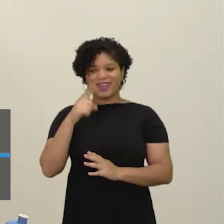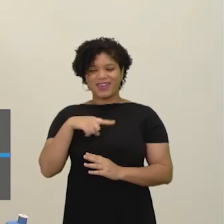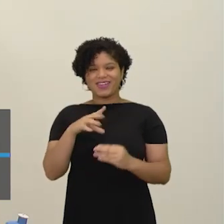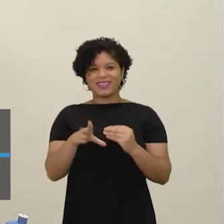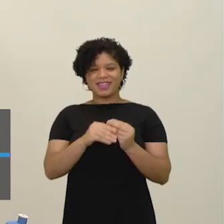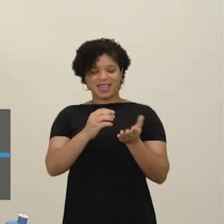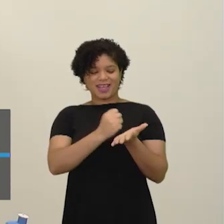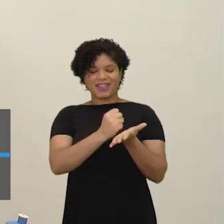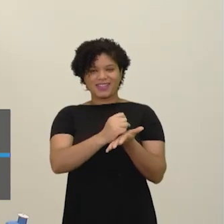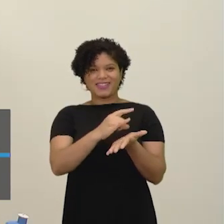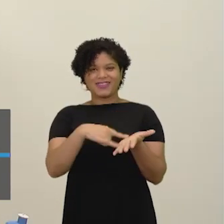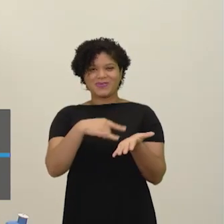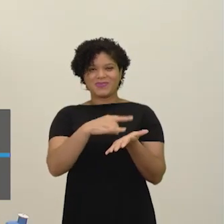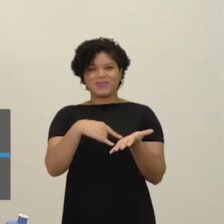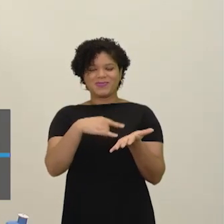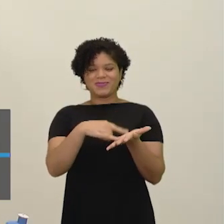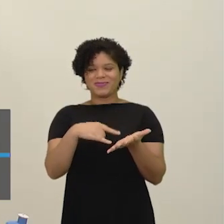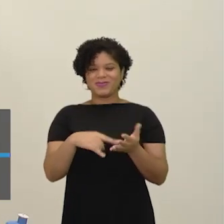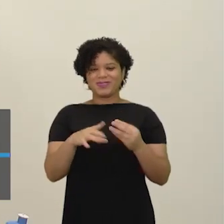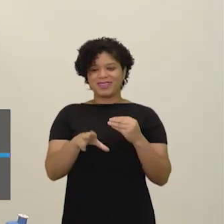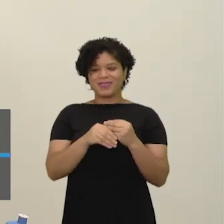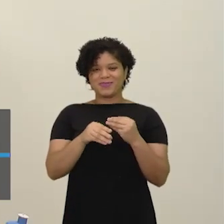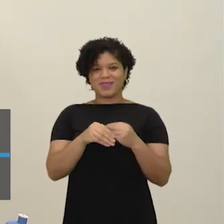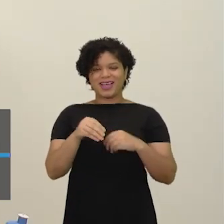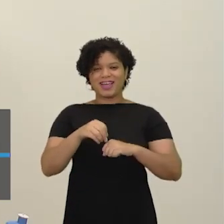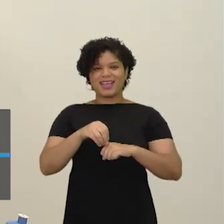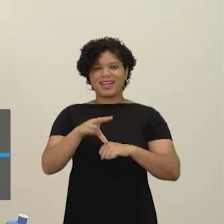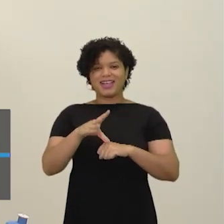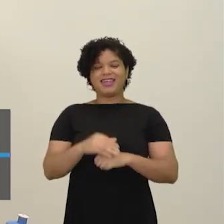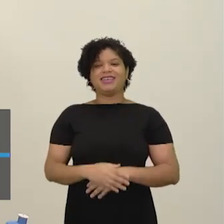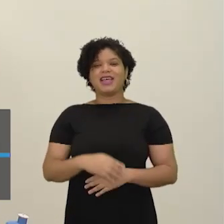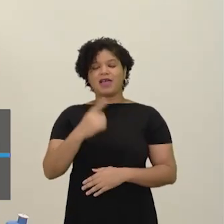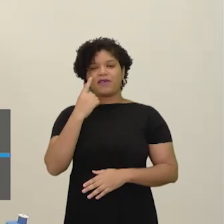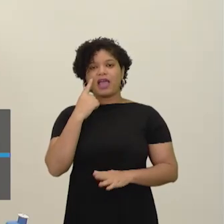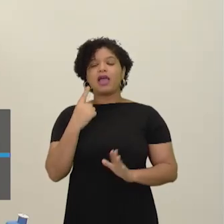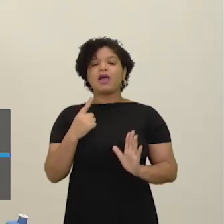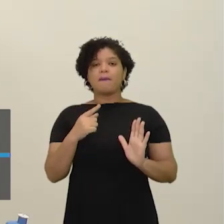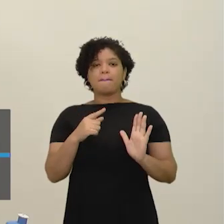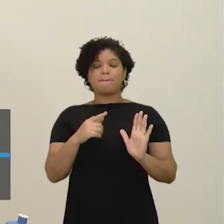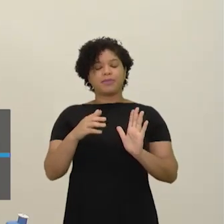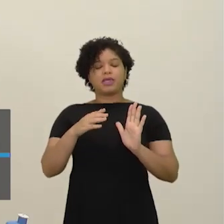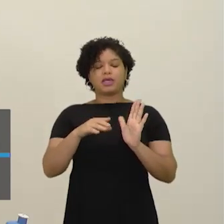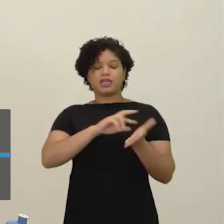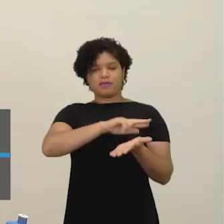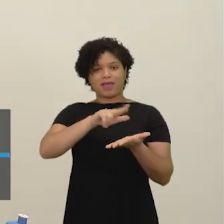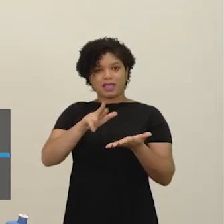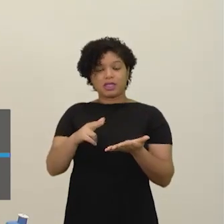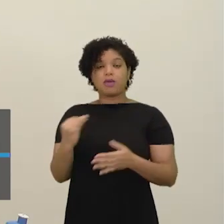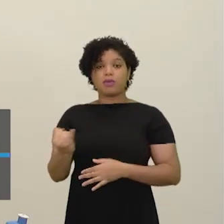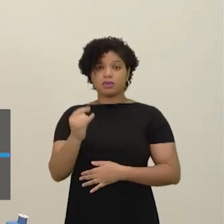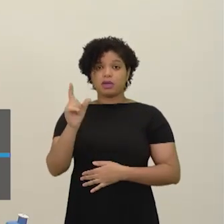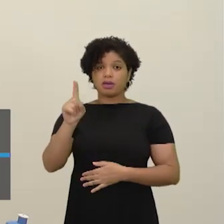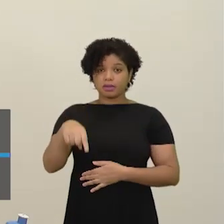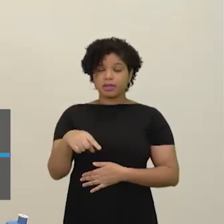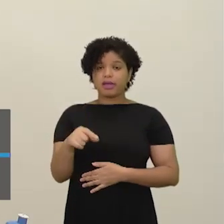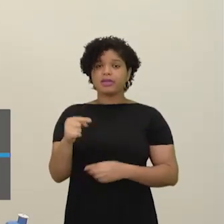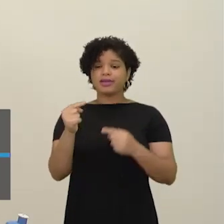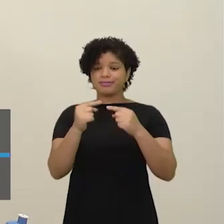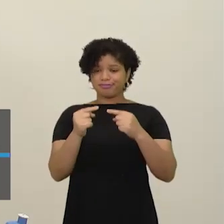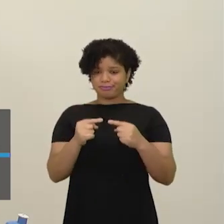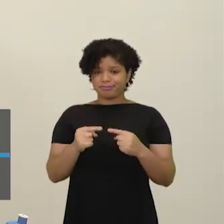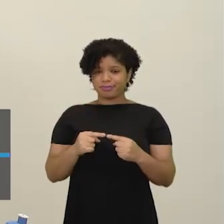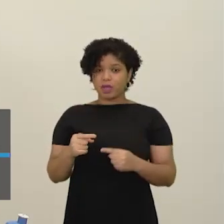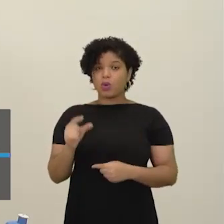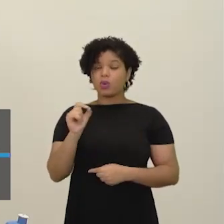um documento, e lá eles colocavam algumas sugestões, pautas, né, que eles acreditavam ser importantes, que deveriam estar nessa